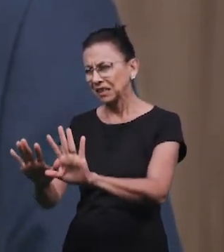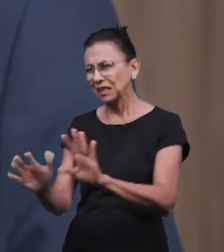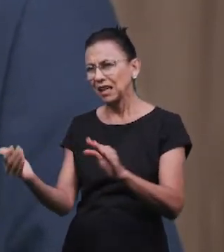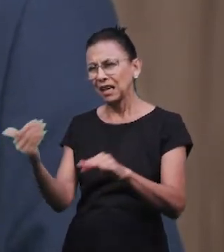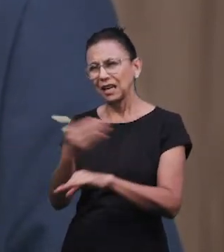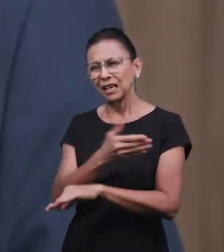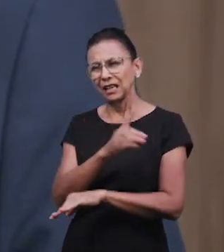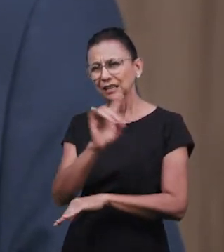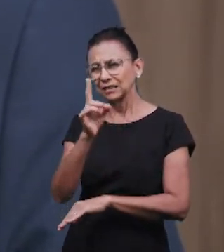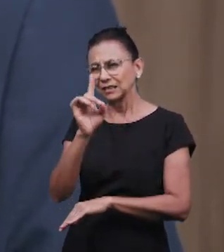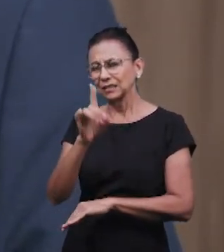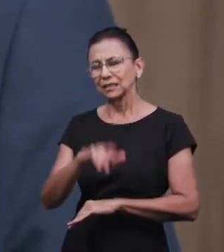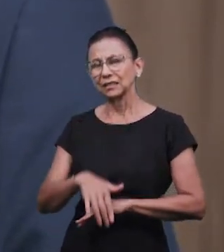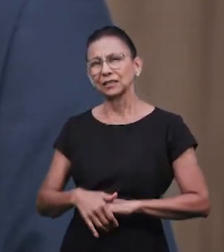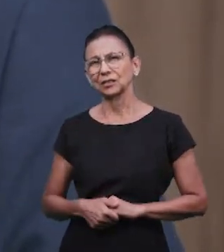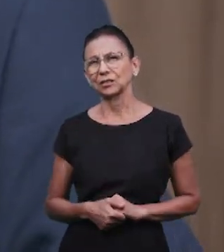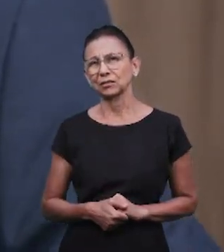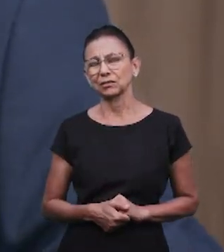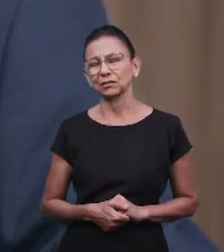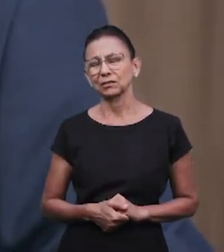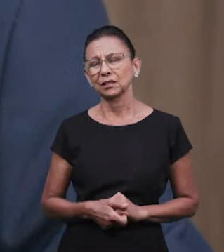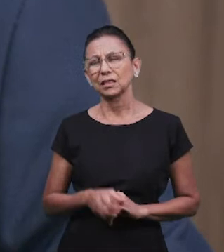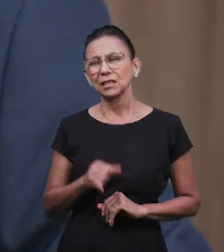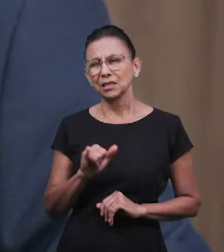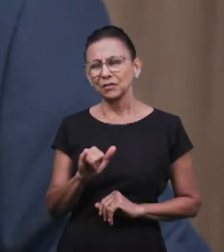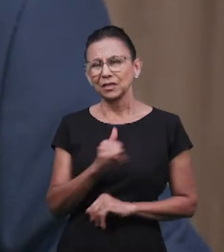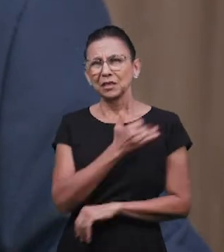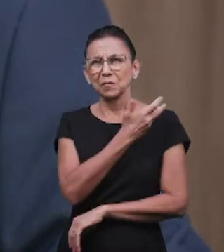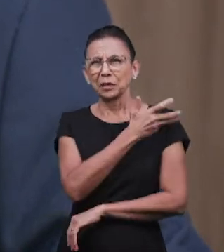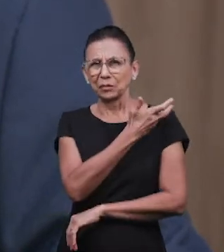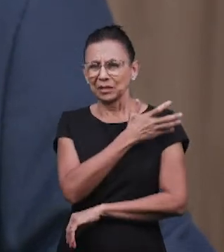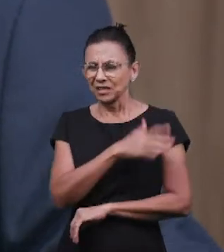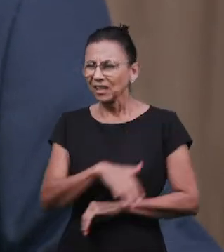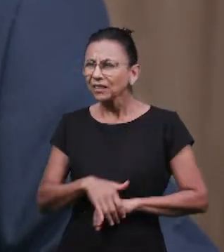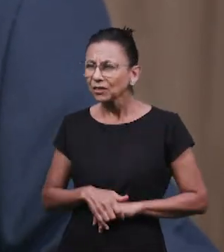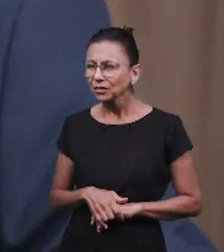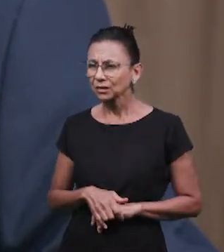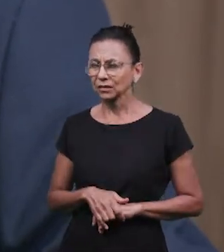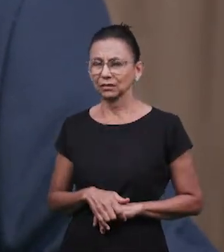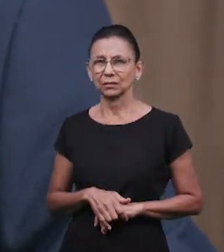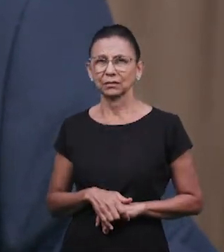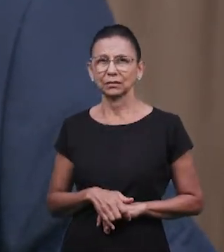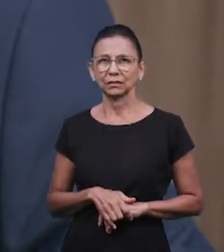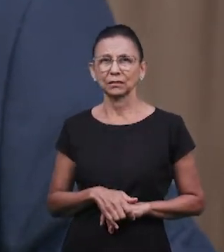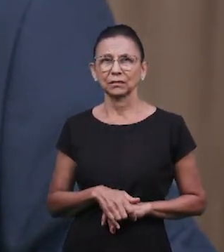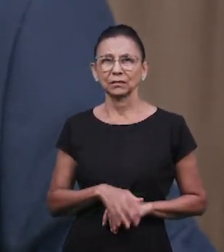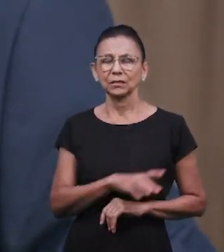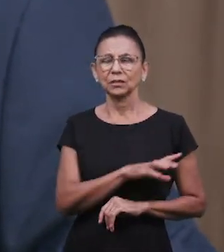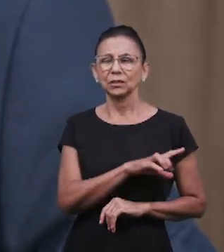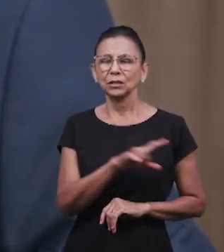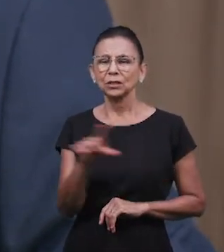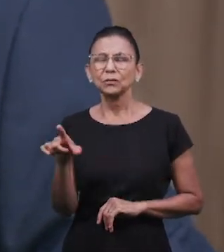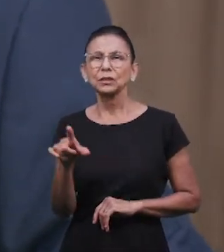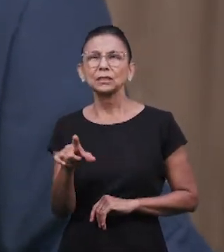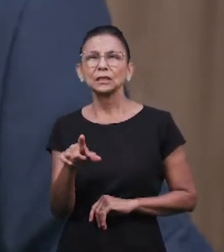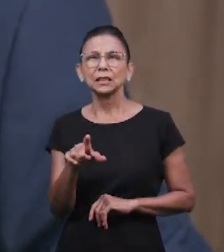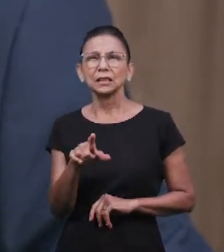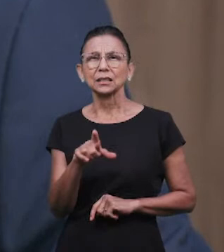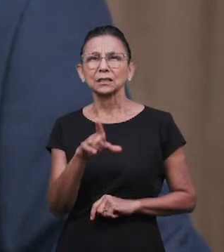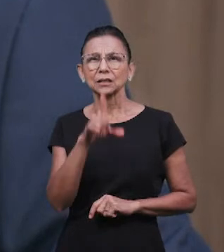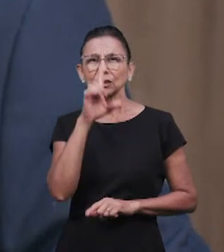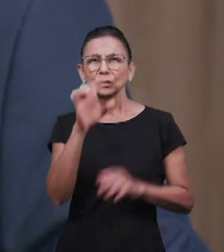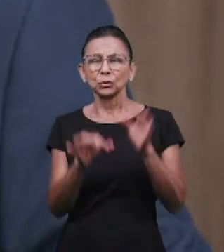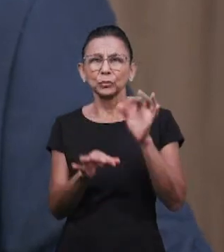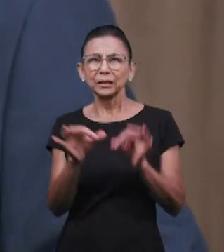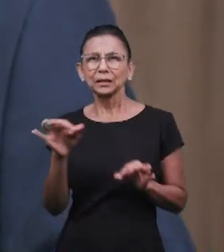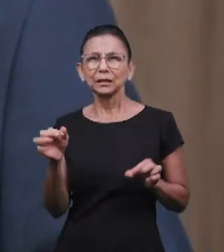estrado. Porventura fizeste distinção dentre vós mesmos, e vós fizeste juízes e maus